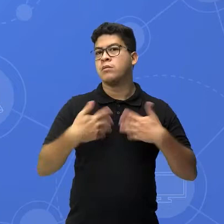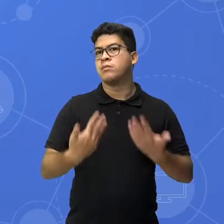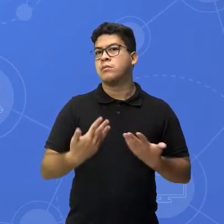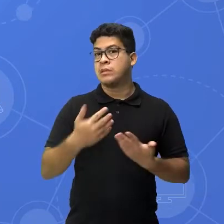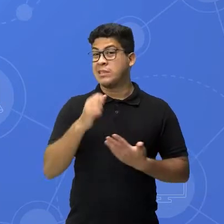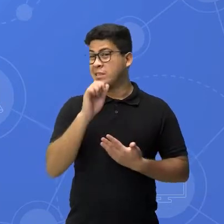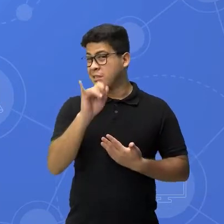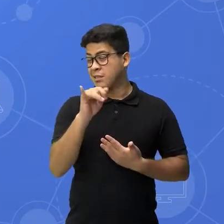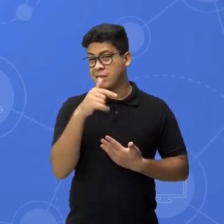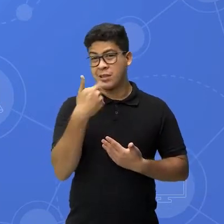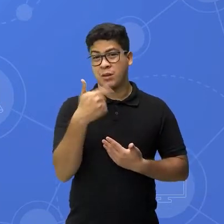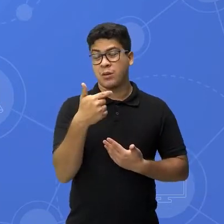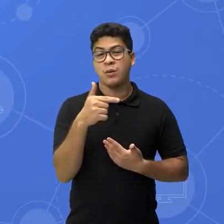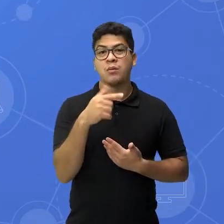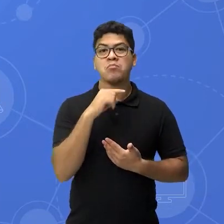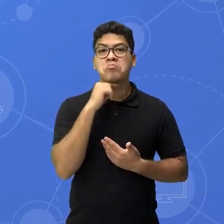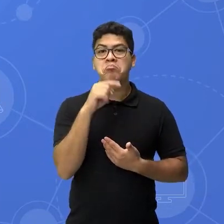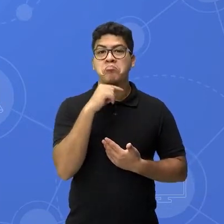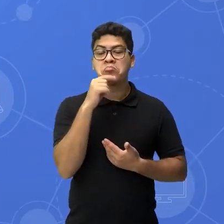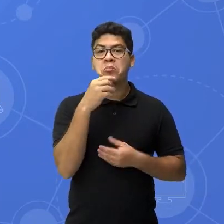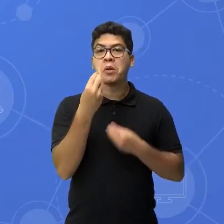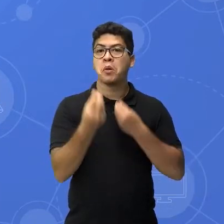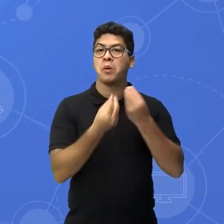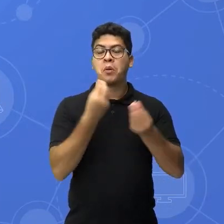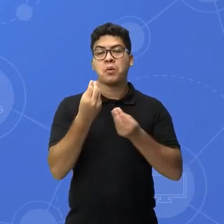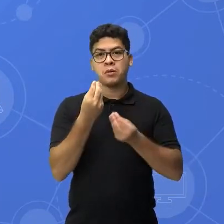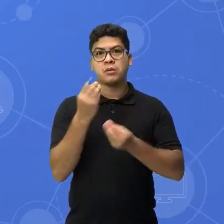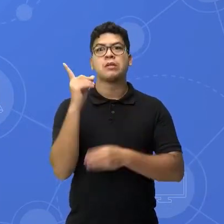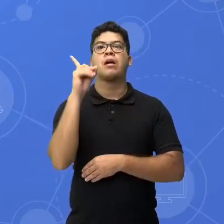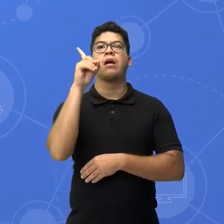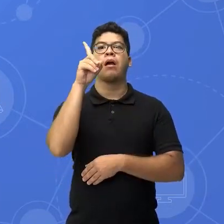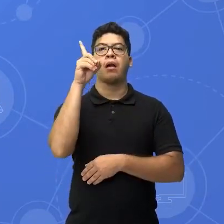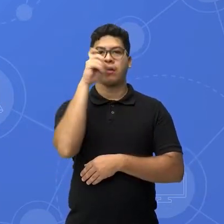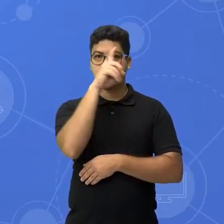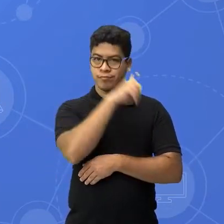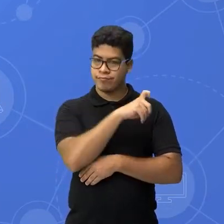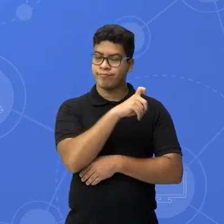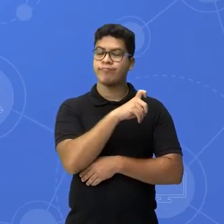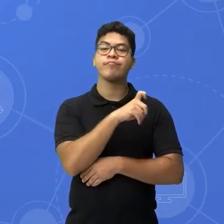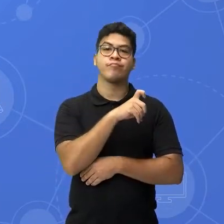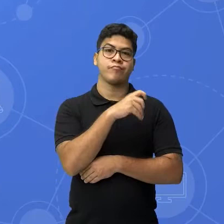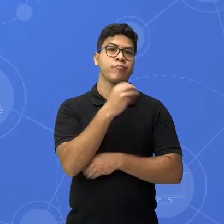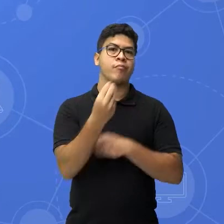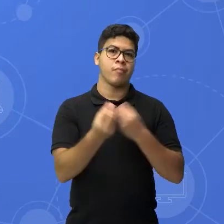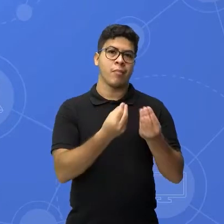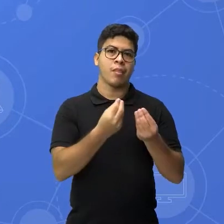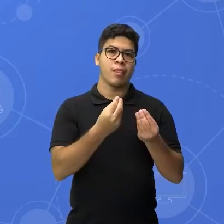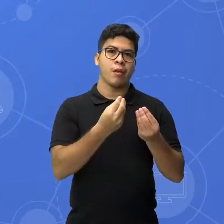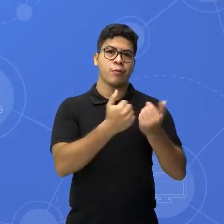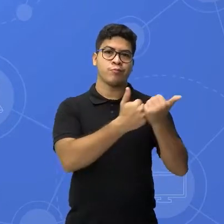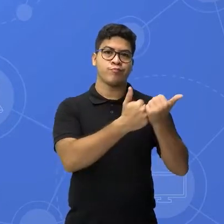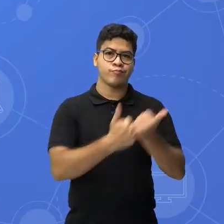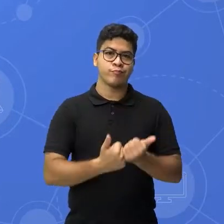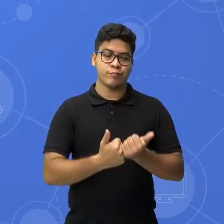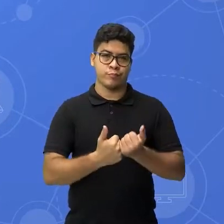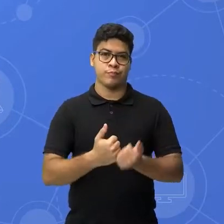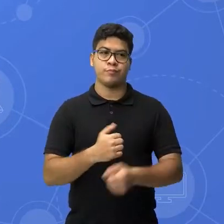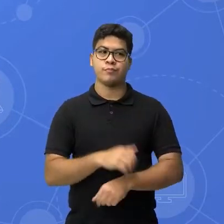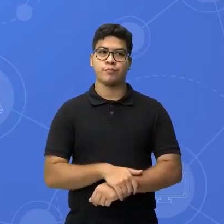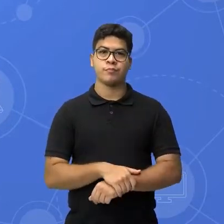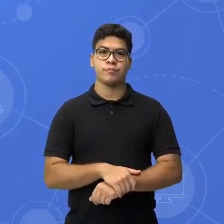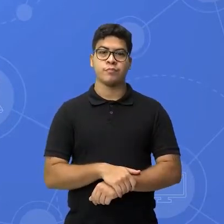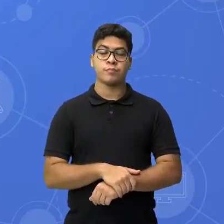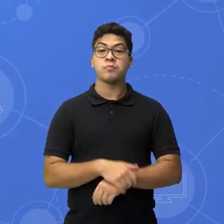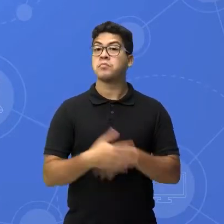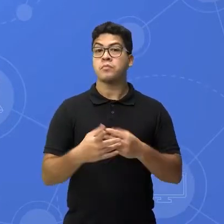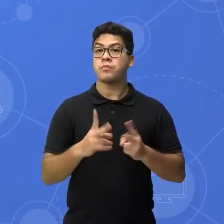Se não conseguir se qualificar, que é difícil, eles vão ter aí ser subempregados. E agora vamos pegar